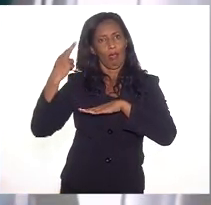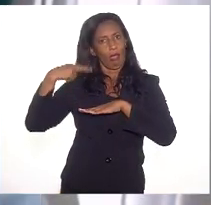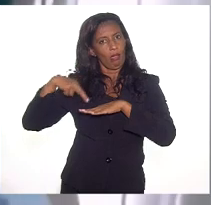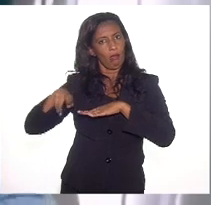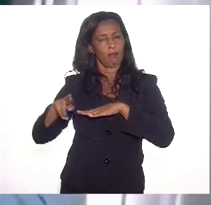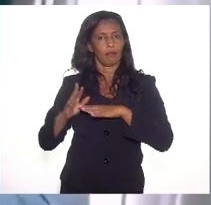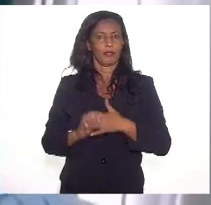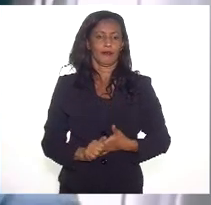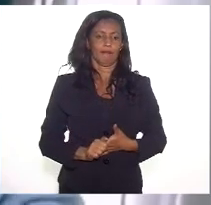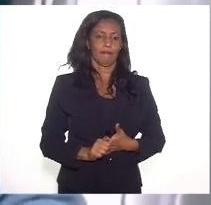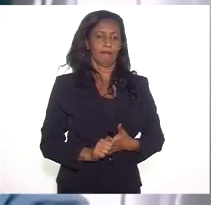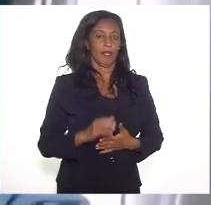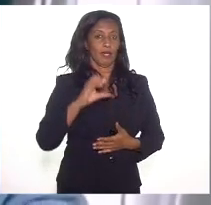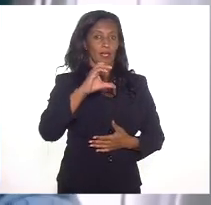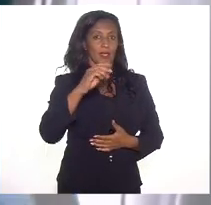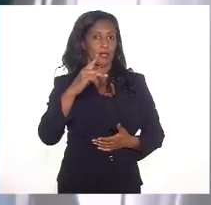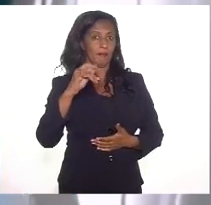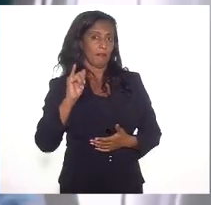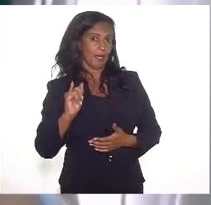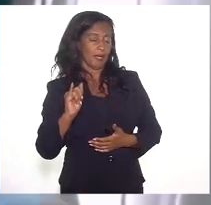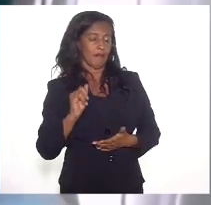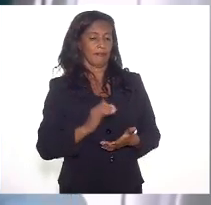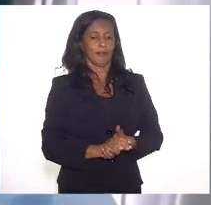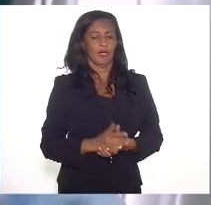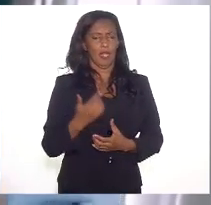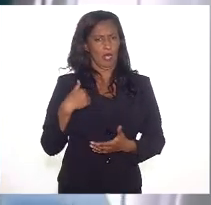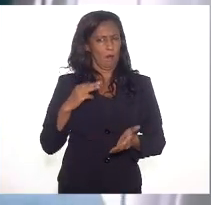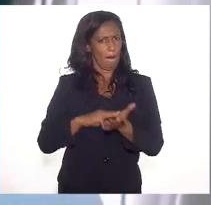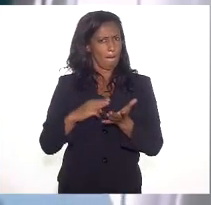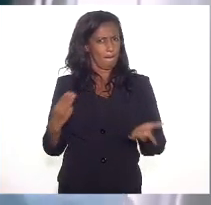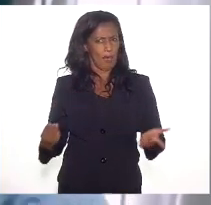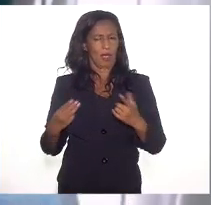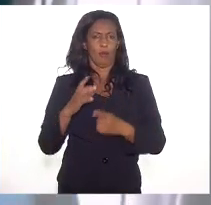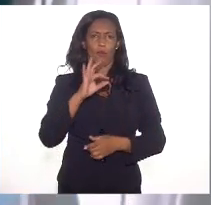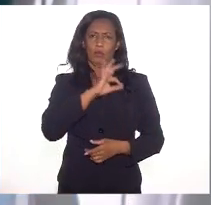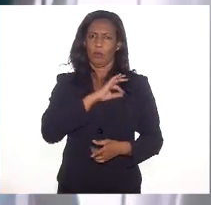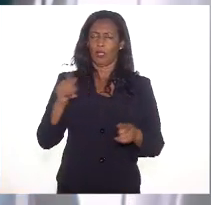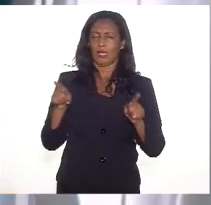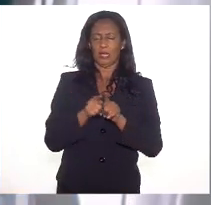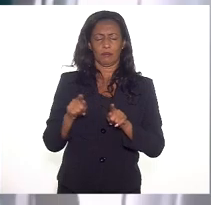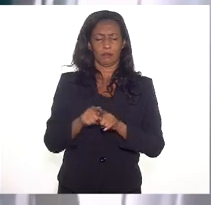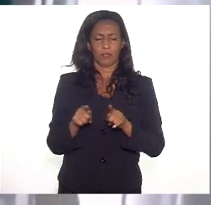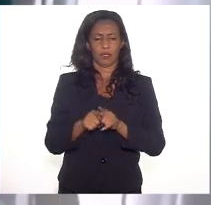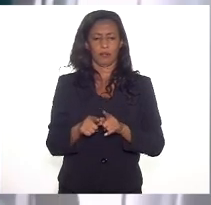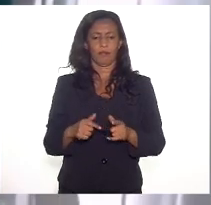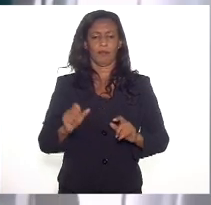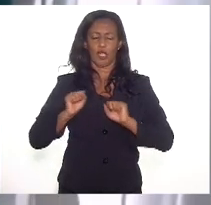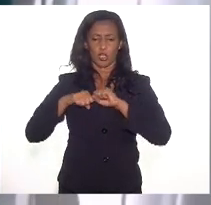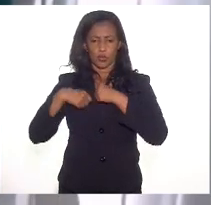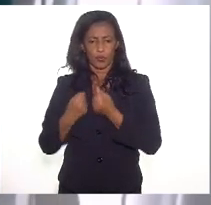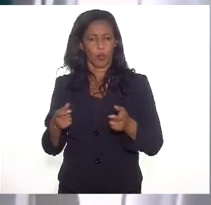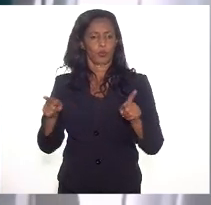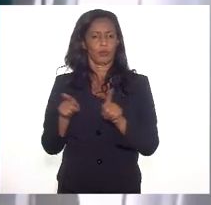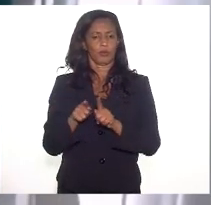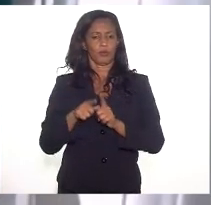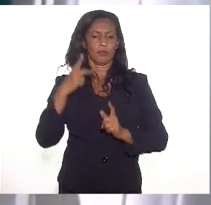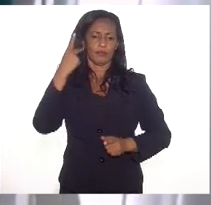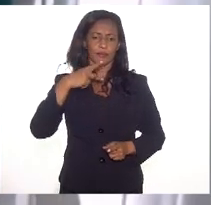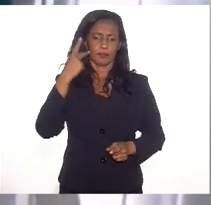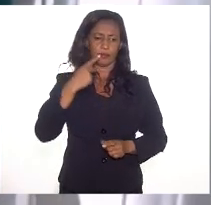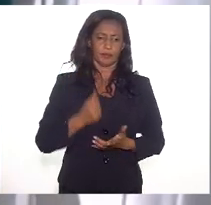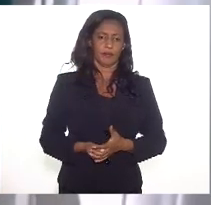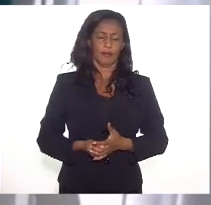religiosa. Nós temos a CPI, da qual sou membro, o presidente Marta Rocha acabou de se manifestar, que é também um esforço importante do parlamento